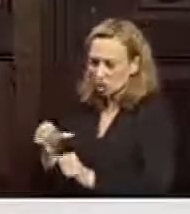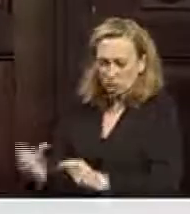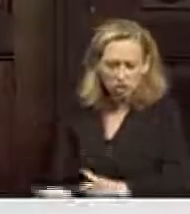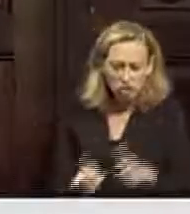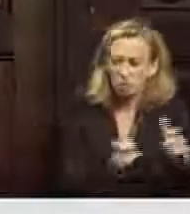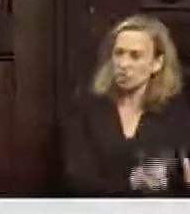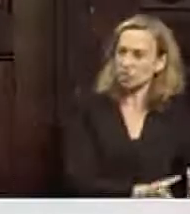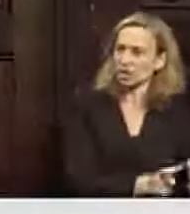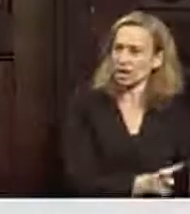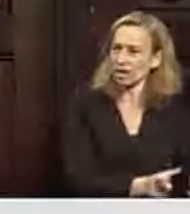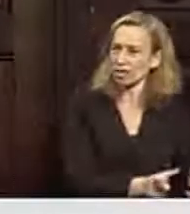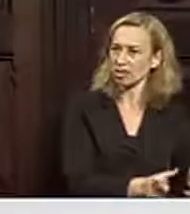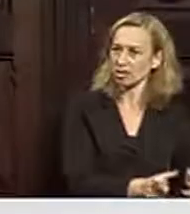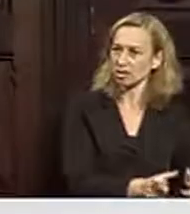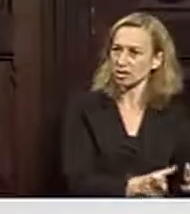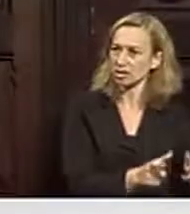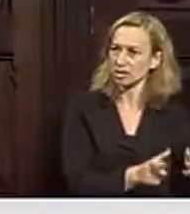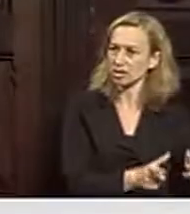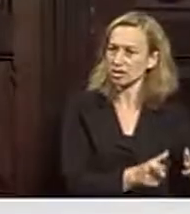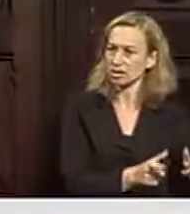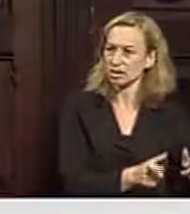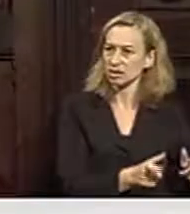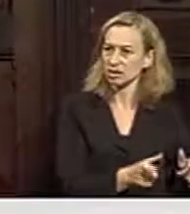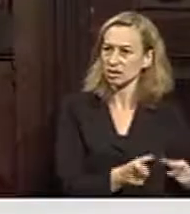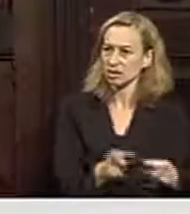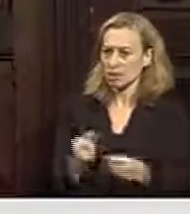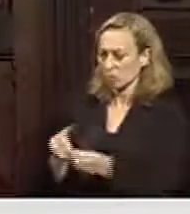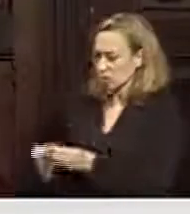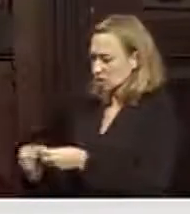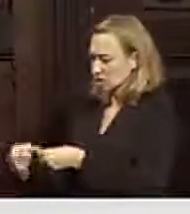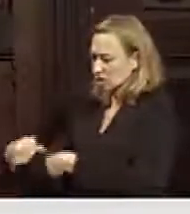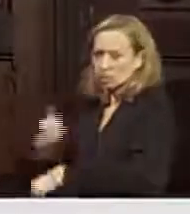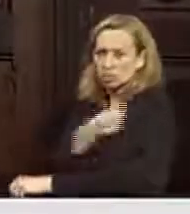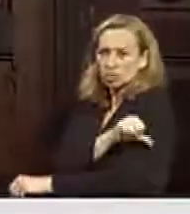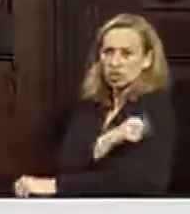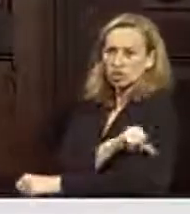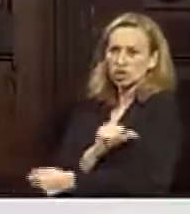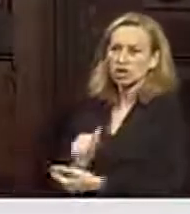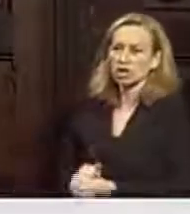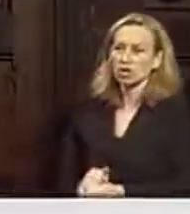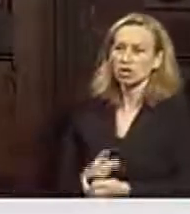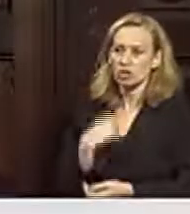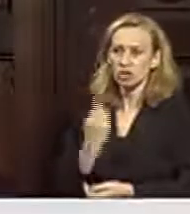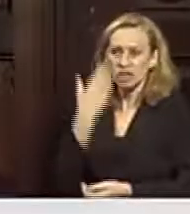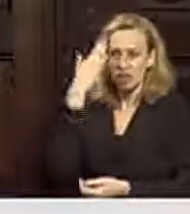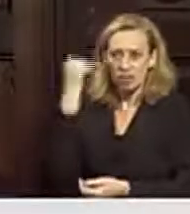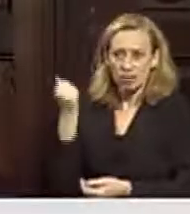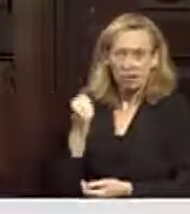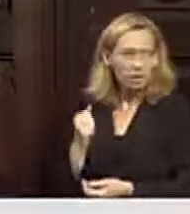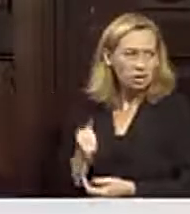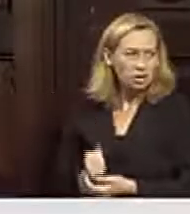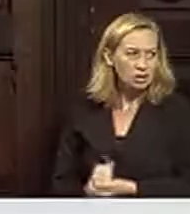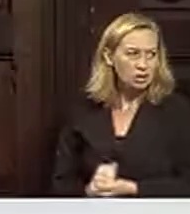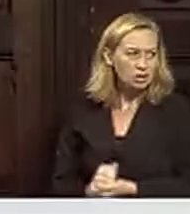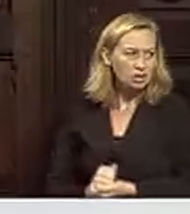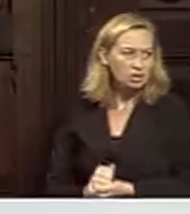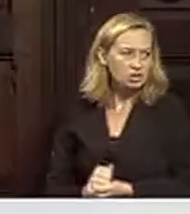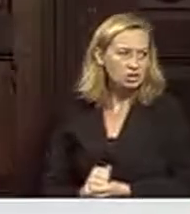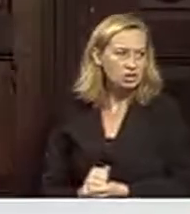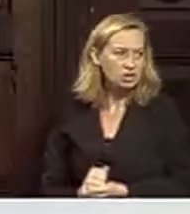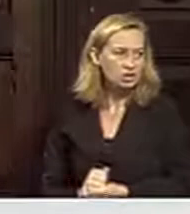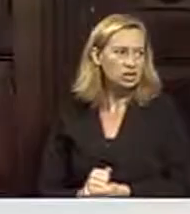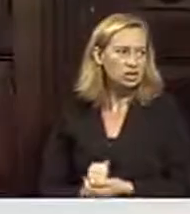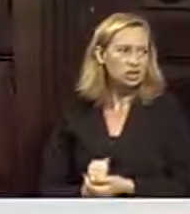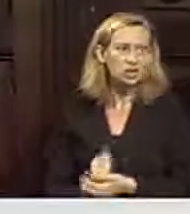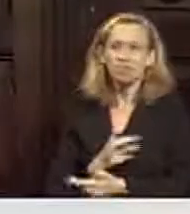nas escolas do município do Rio de Janeiro, e nós todos sabemos que tem vários pais e mães desesperados